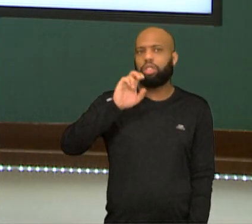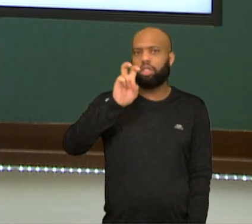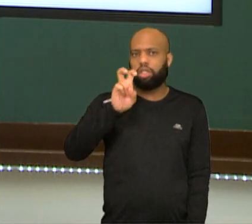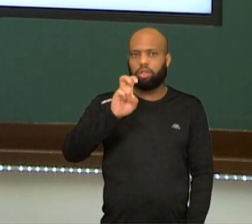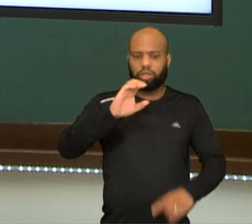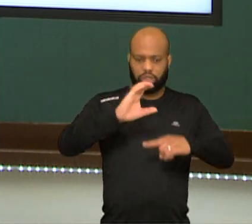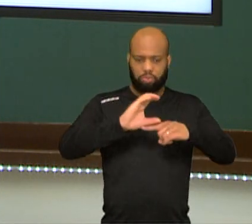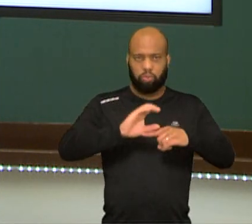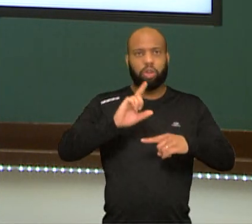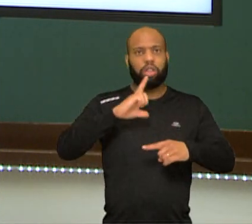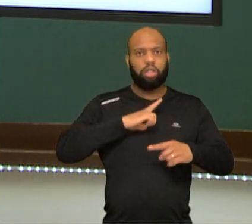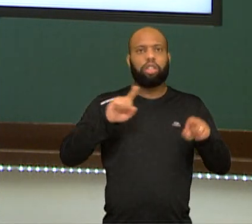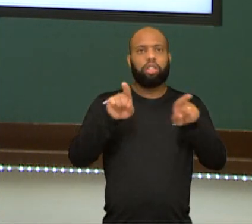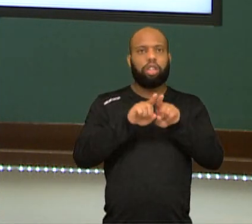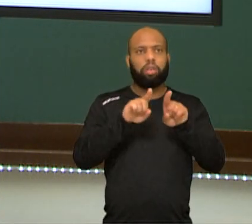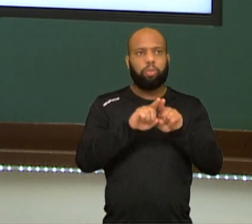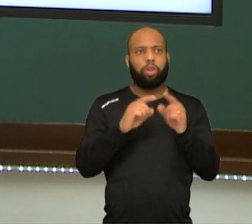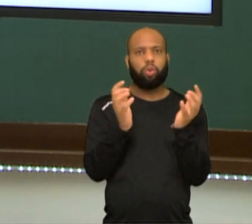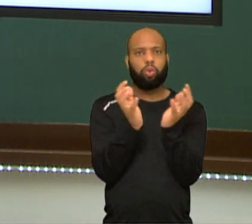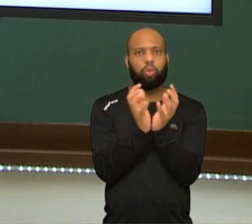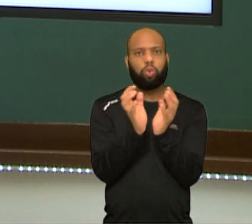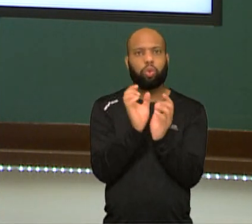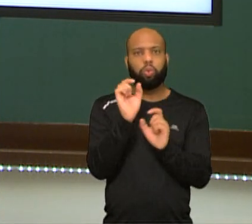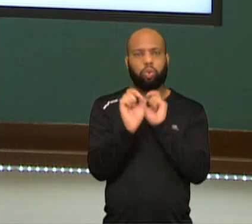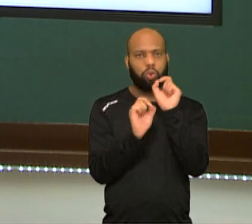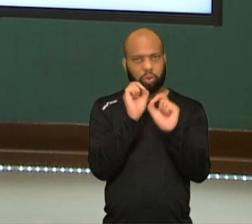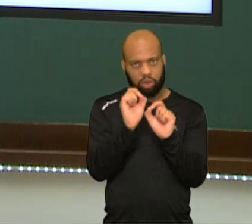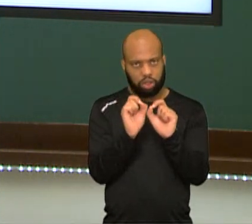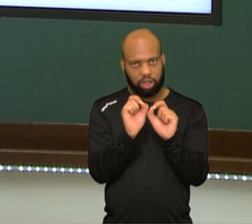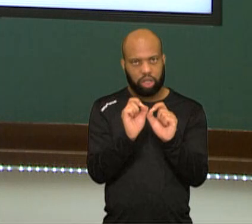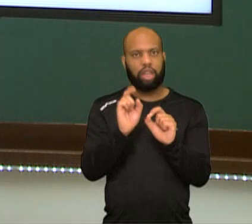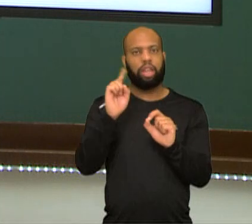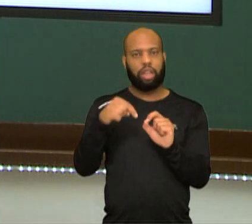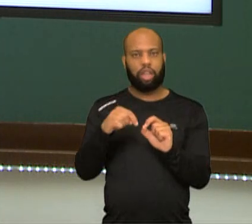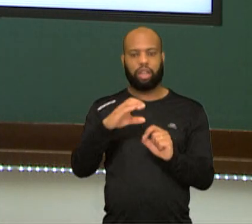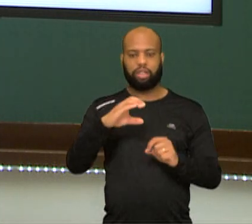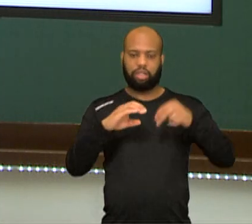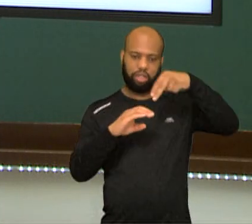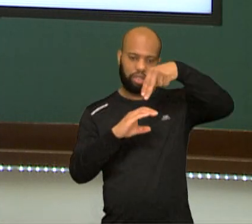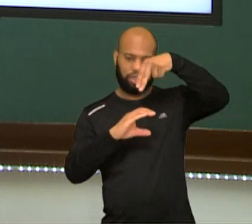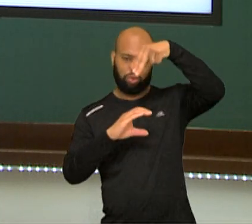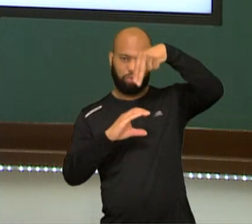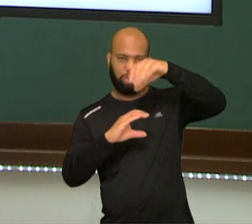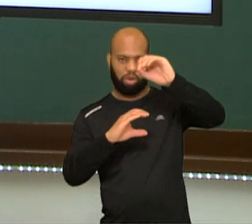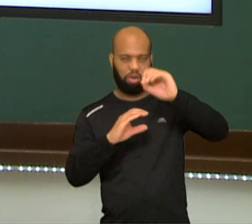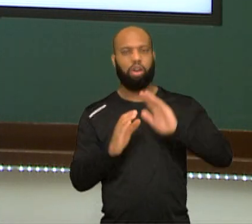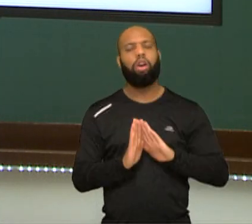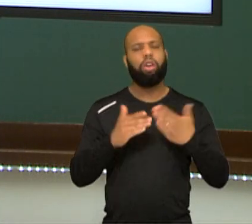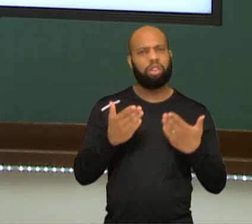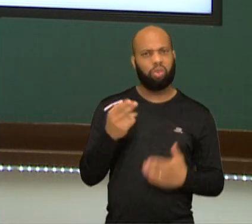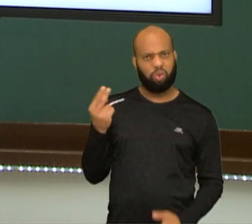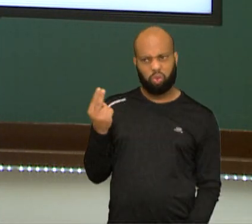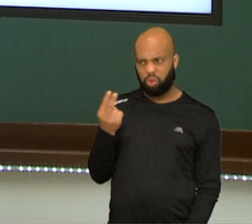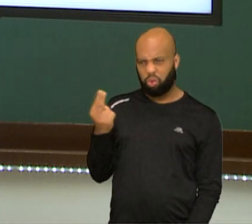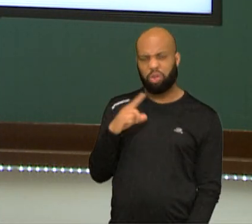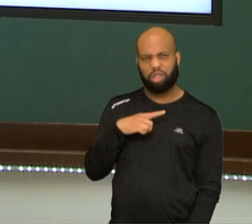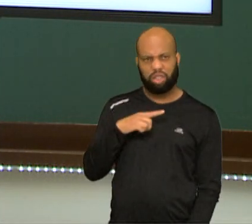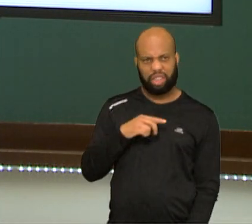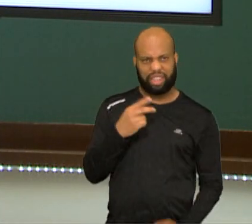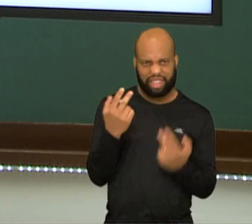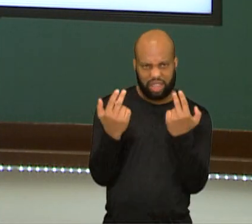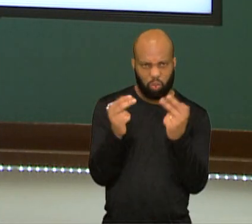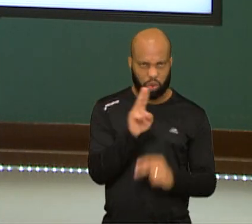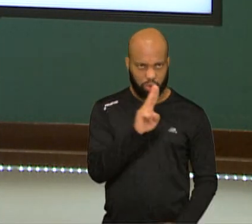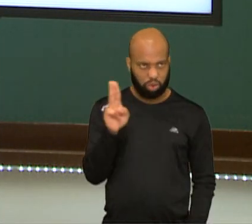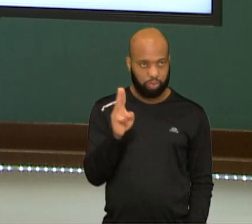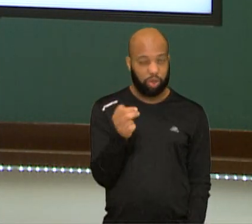grupo carbonila. As duas são cetonas. Professor, essas duas substâncias têm o mesmo nome?